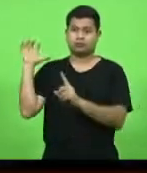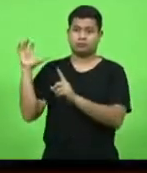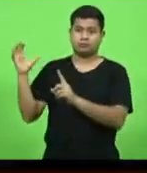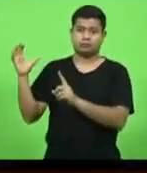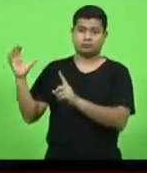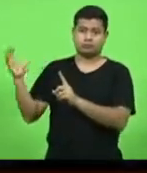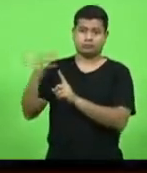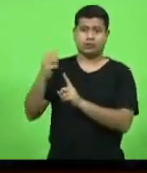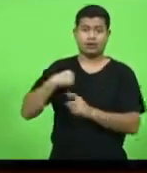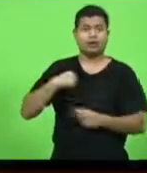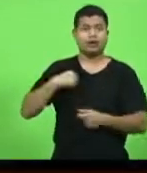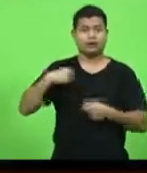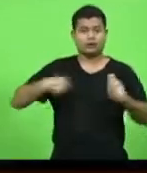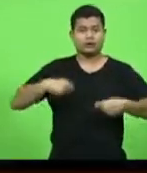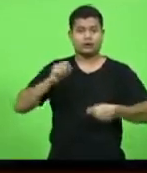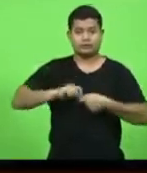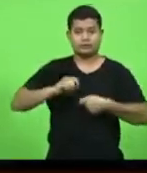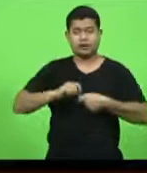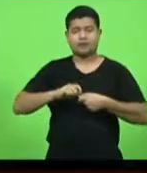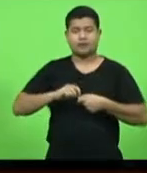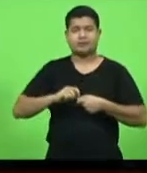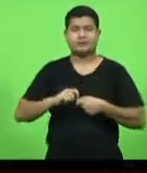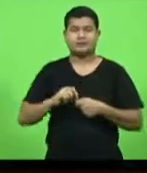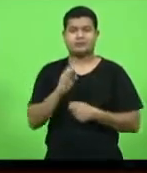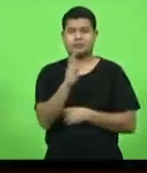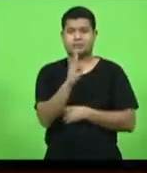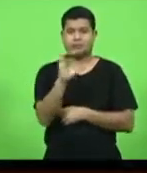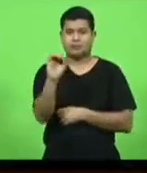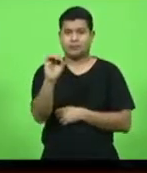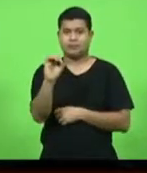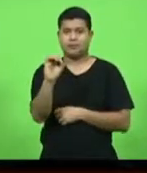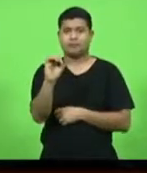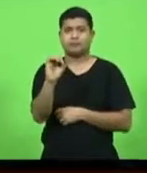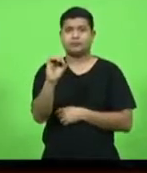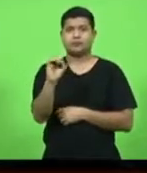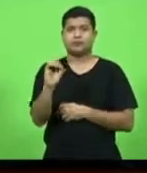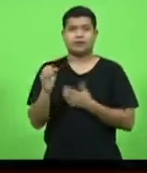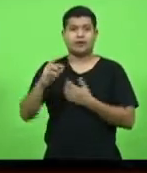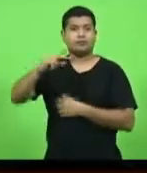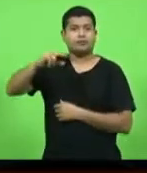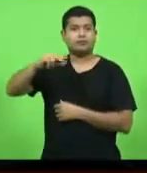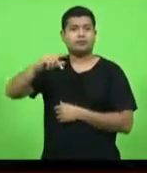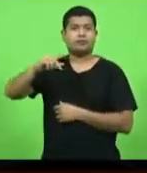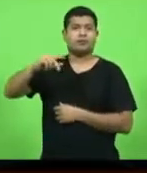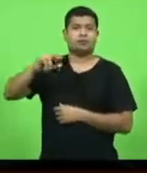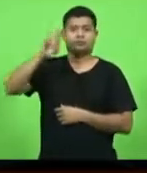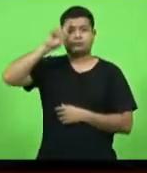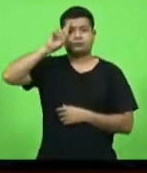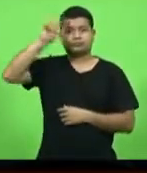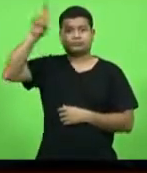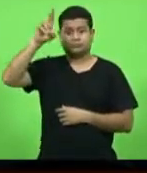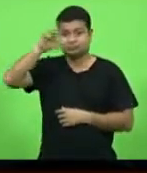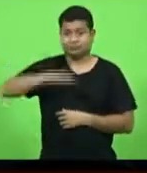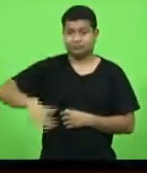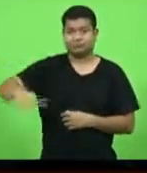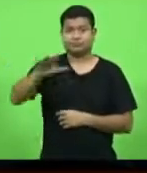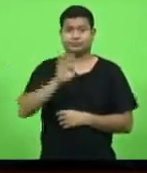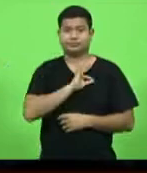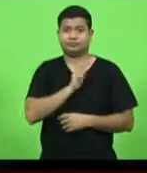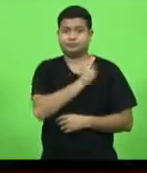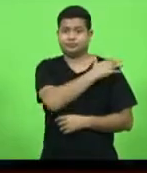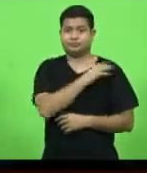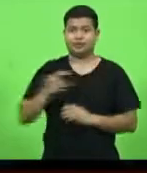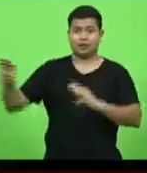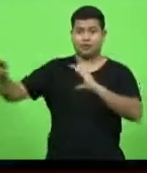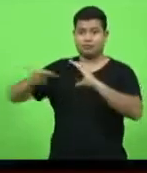tive que fazer o registro de boletim de ocorrência do irmão do comandante-geral que em uma mensagem